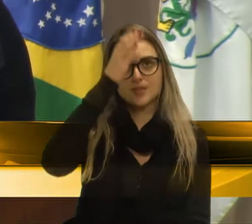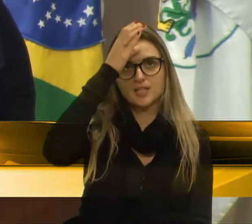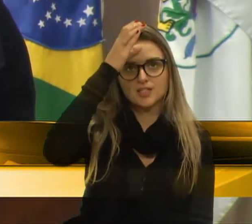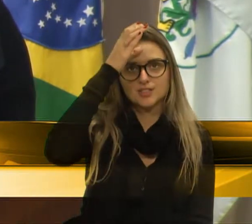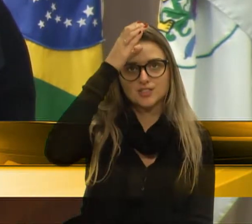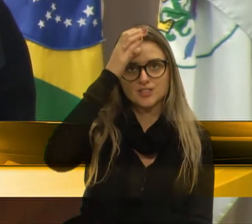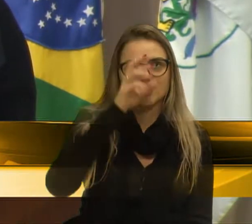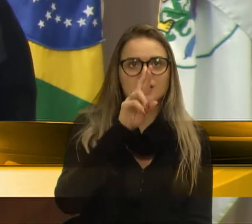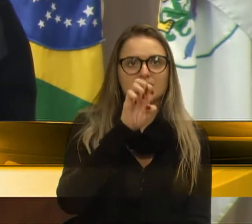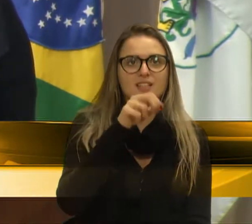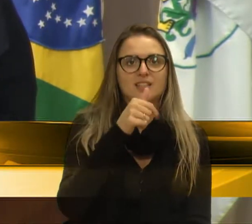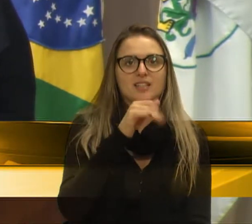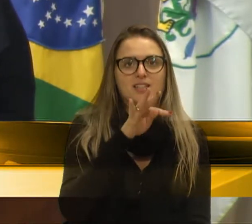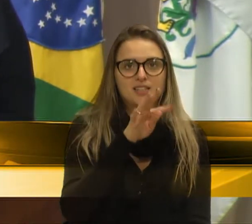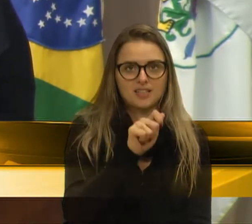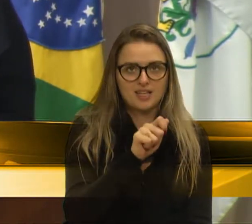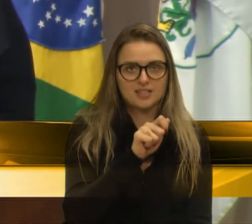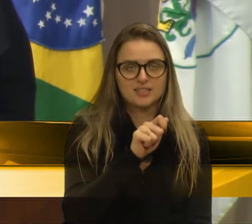Renata Segatti,